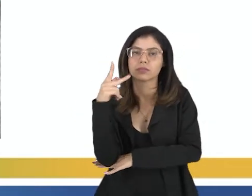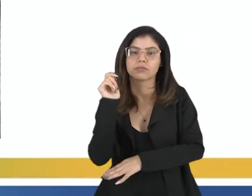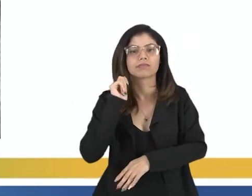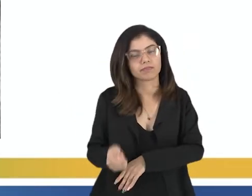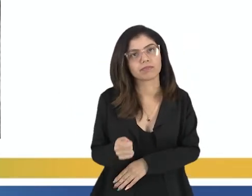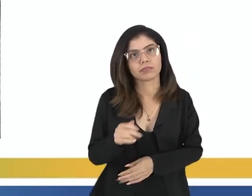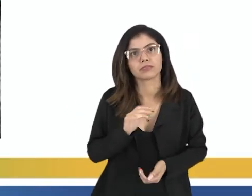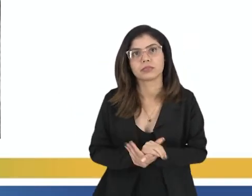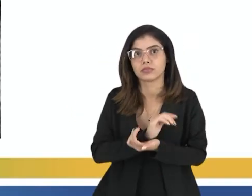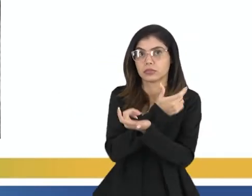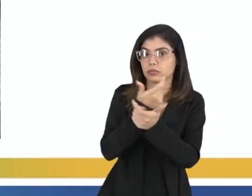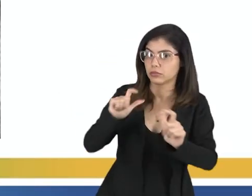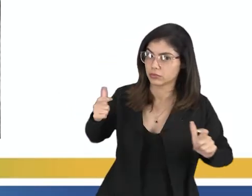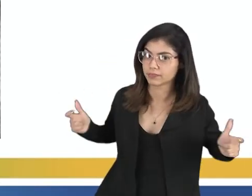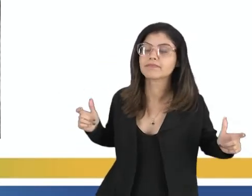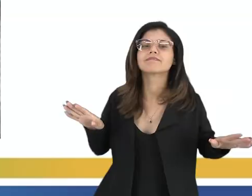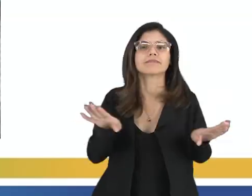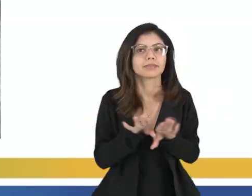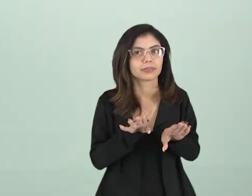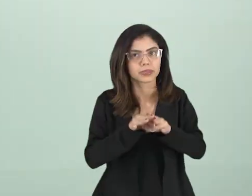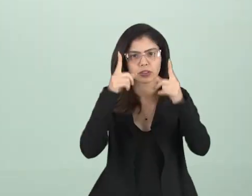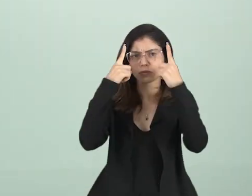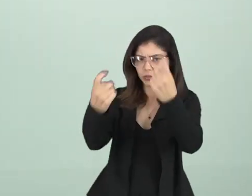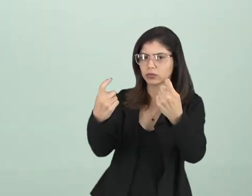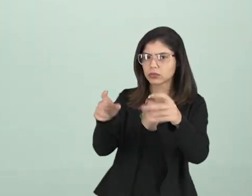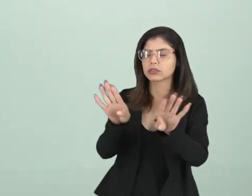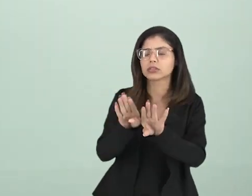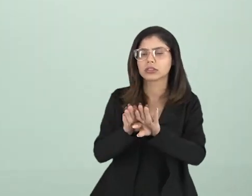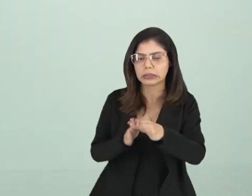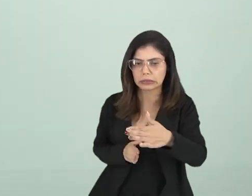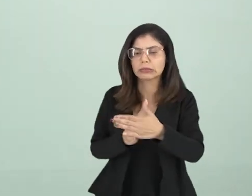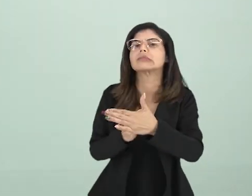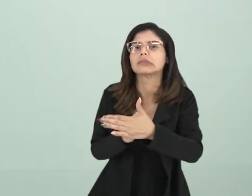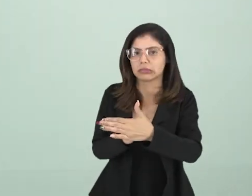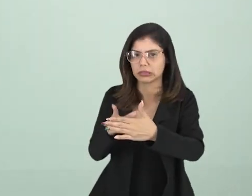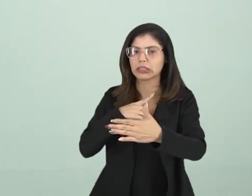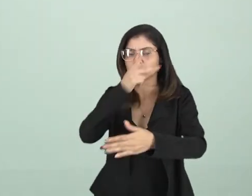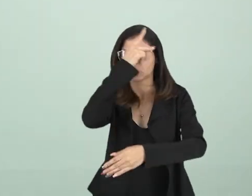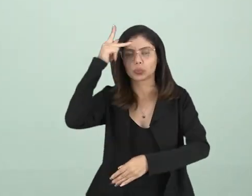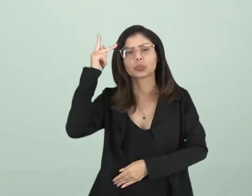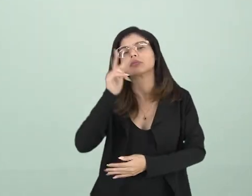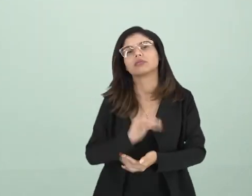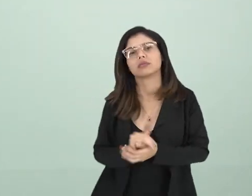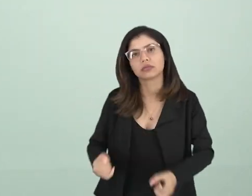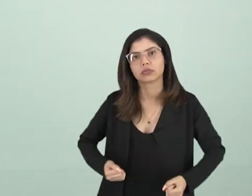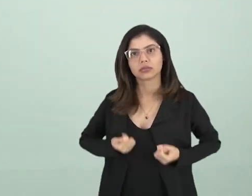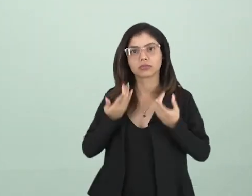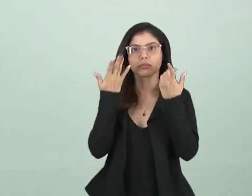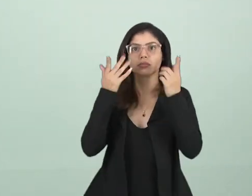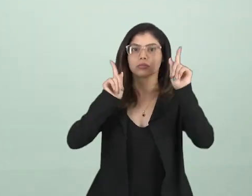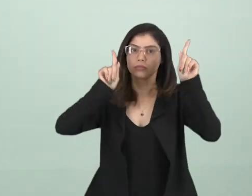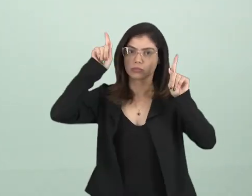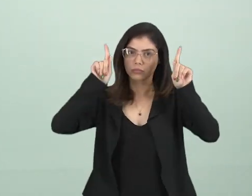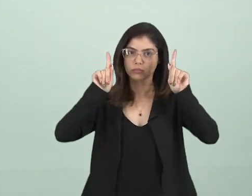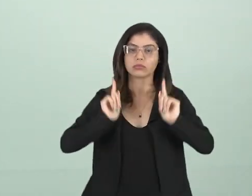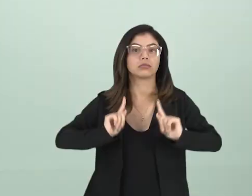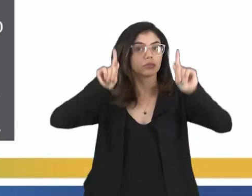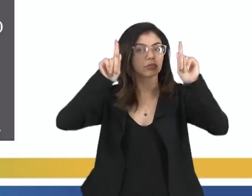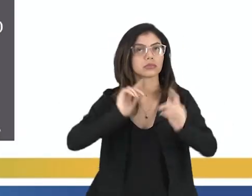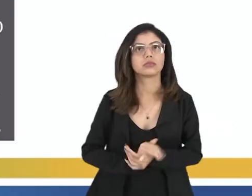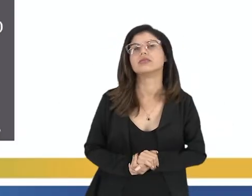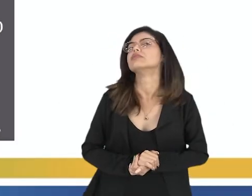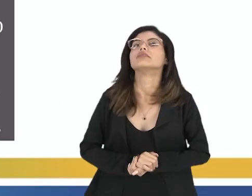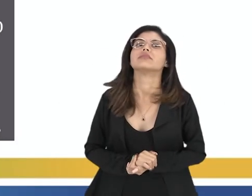Grandes mortes aí desse período, a violência que era empregada aí contra as pessoas que se manifestavam, né? Aí a gente tem